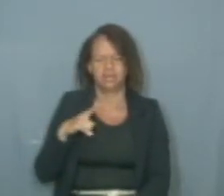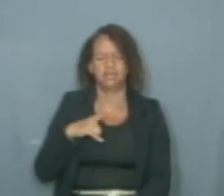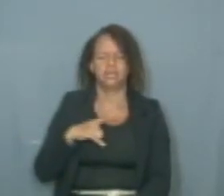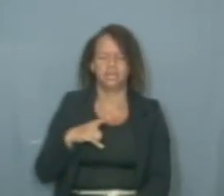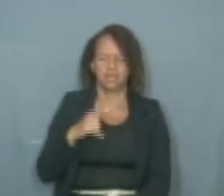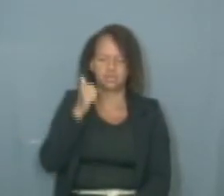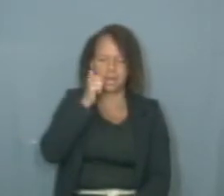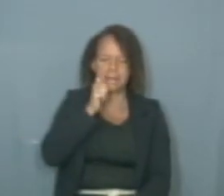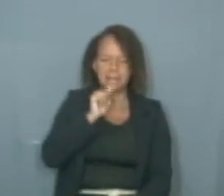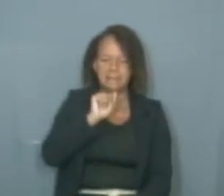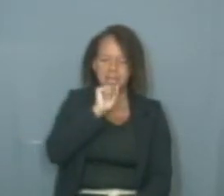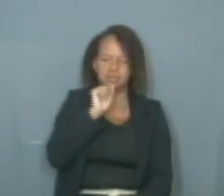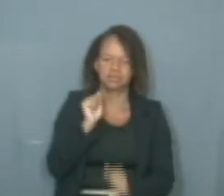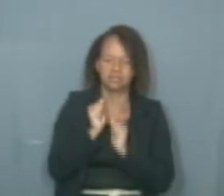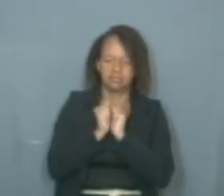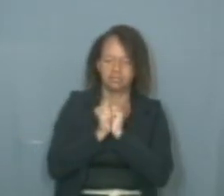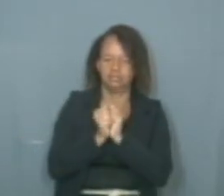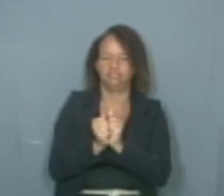suas mães